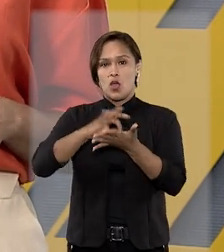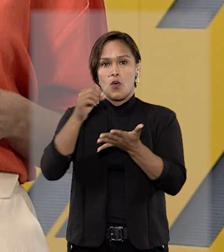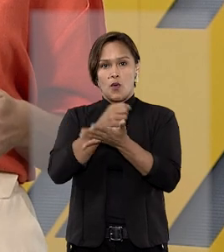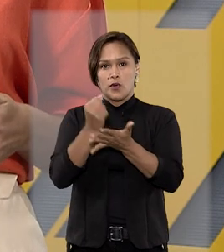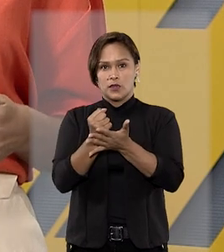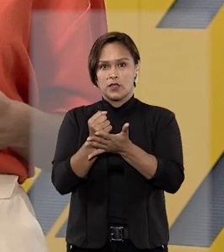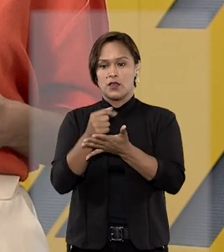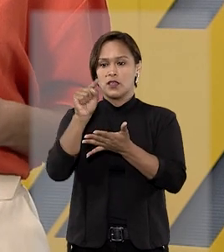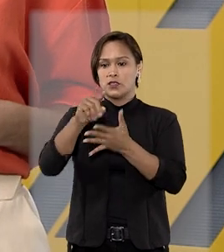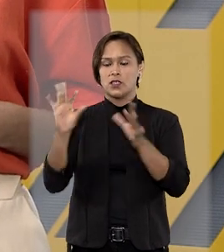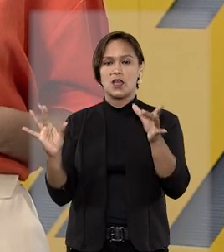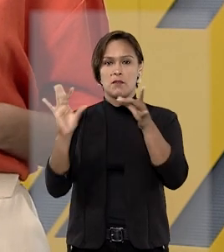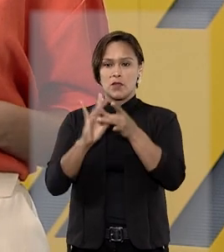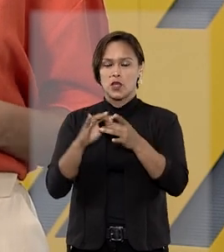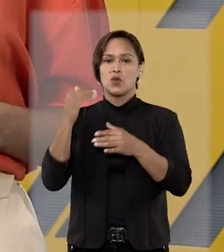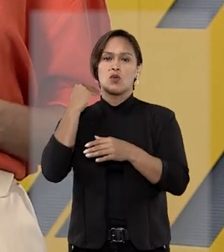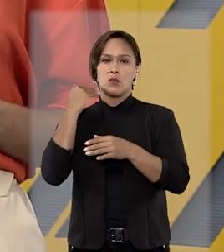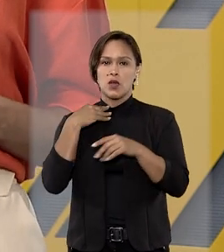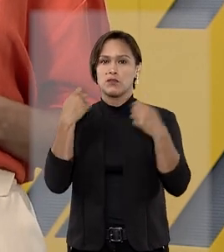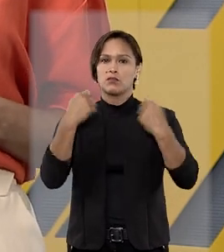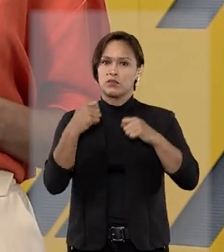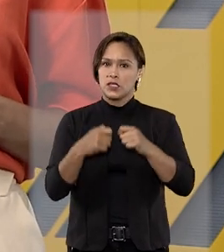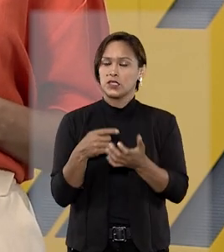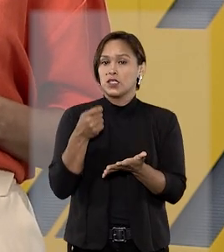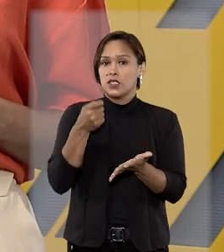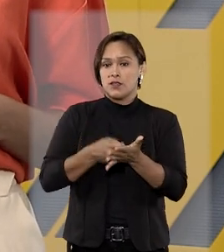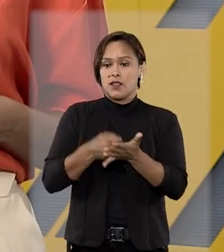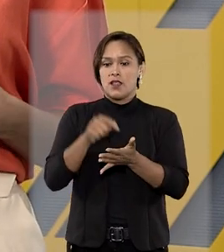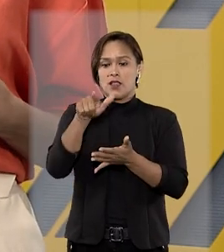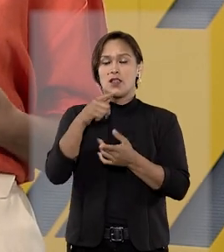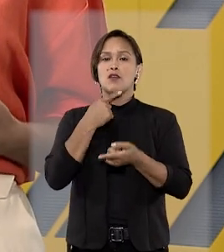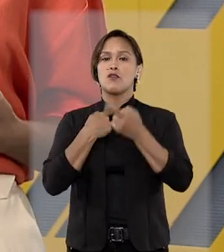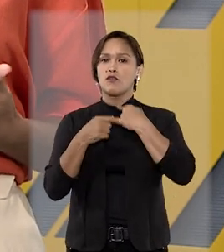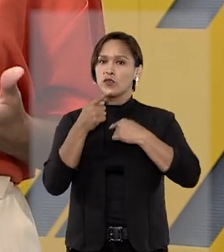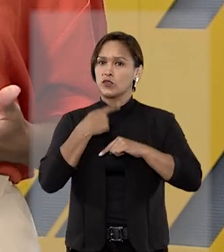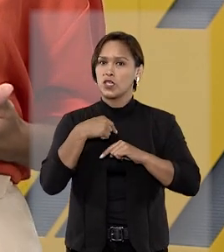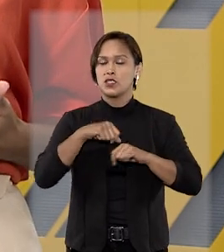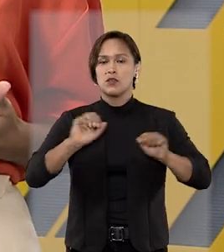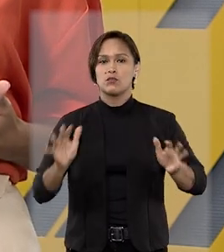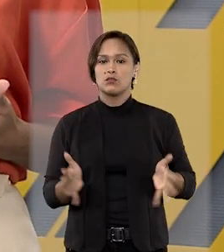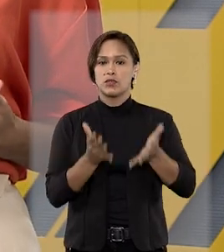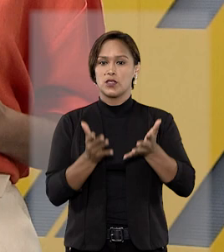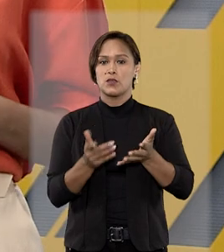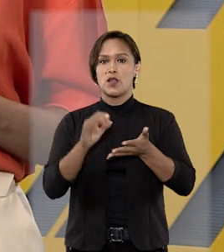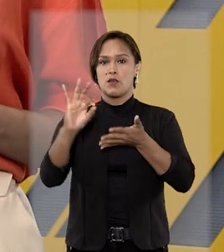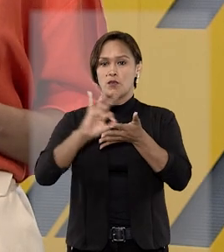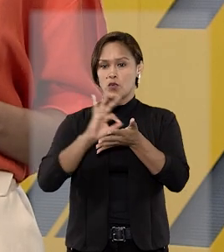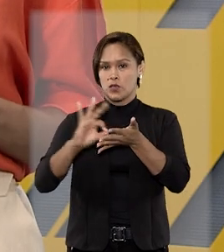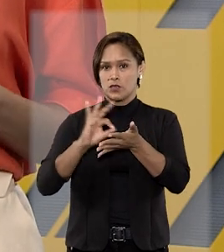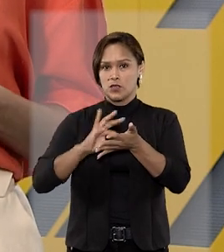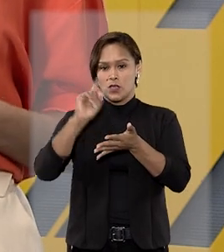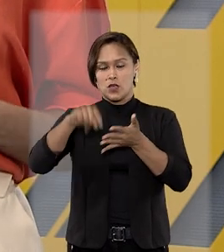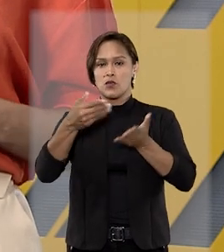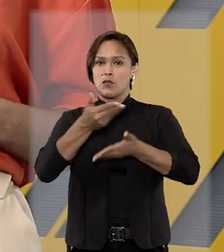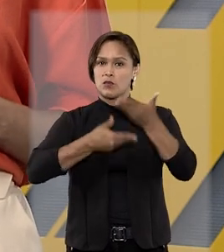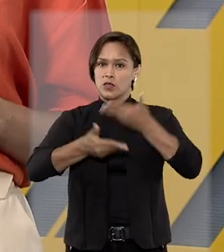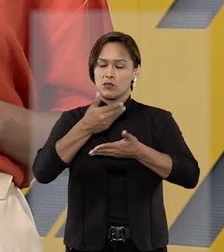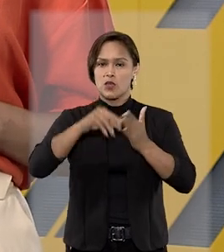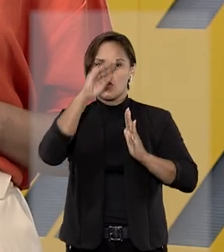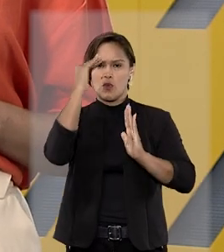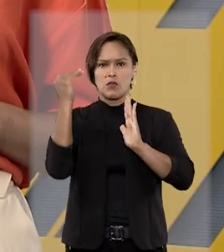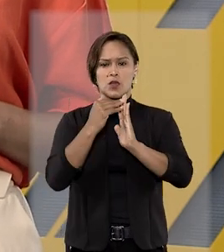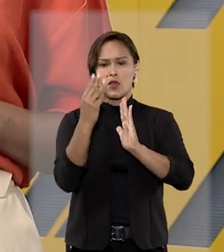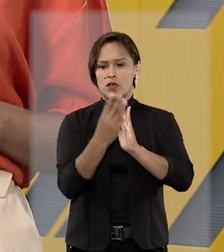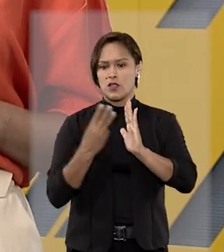para contratar empréstimos consignados, é preciso exigir que essa vontade seja manifestada por escrito, com a